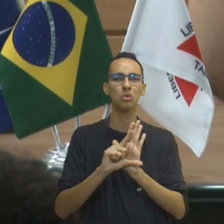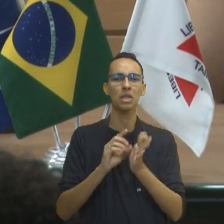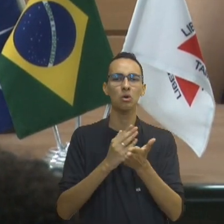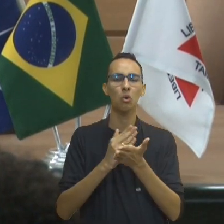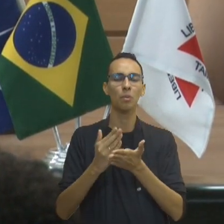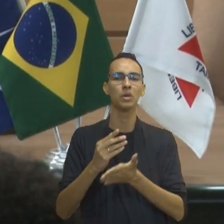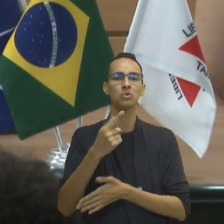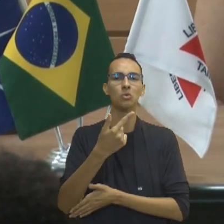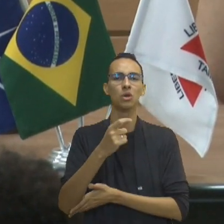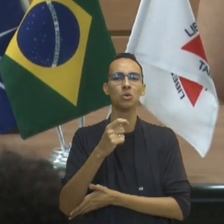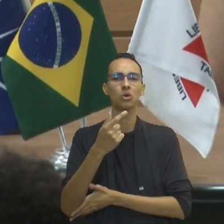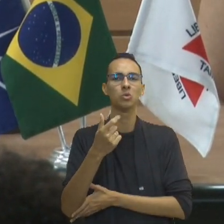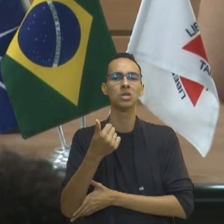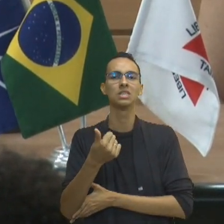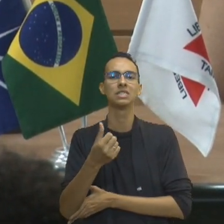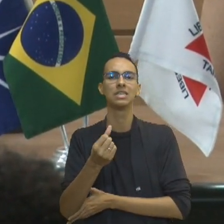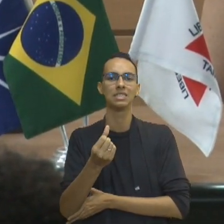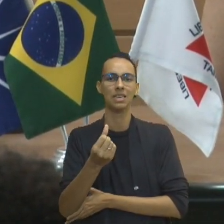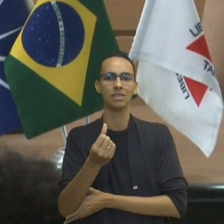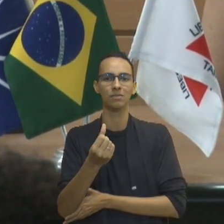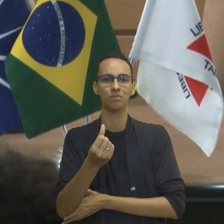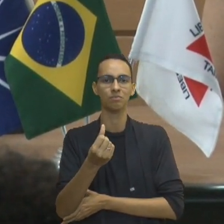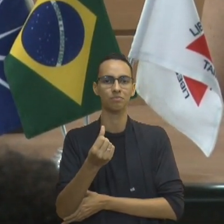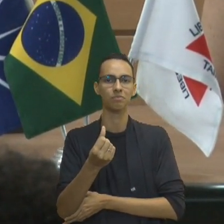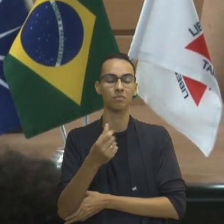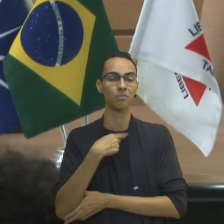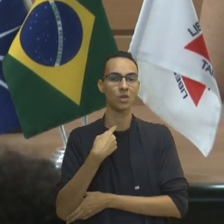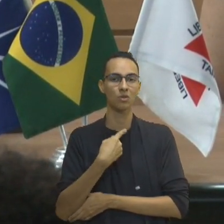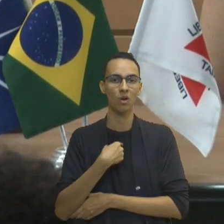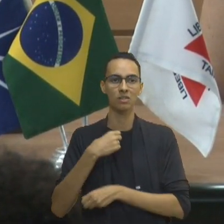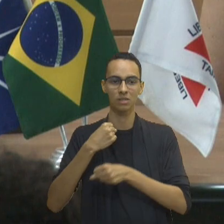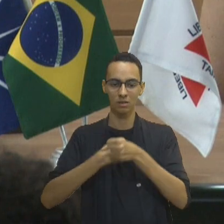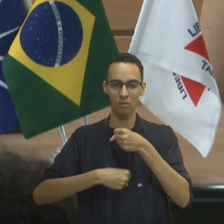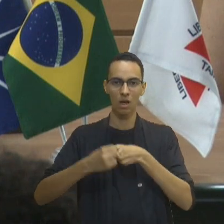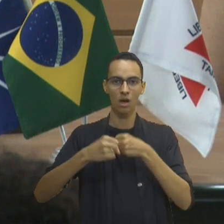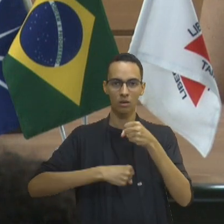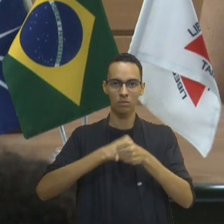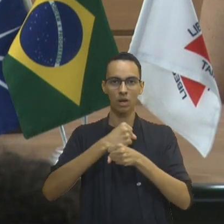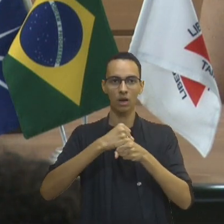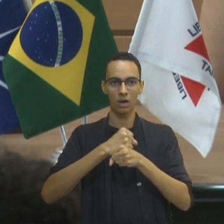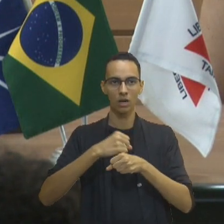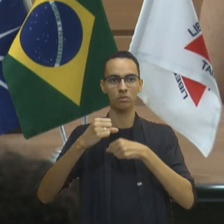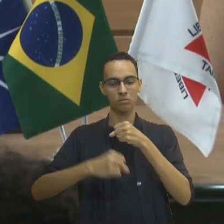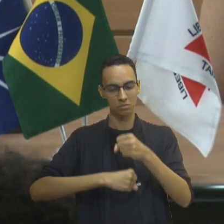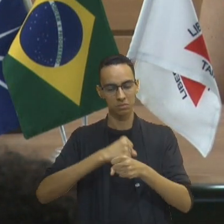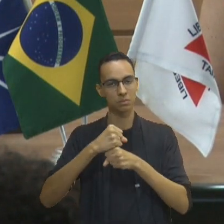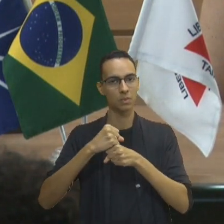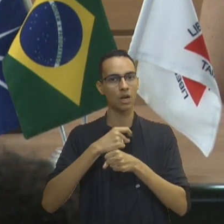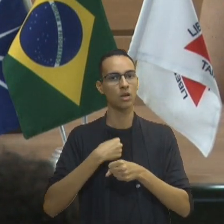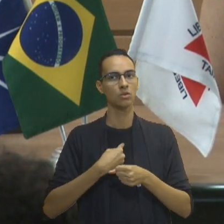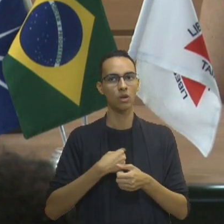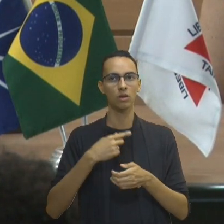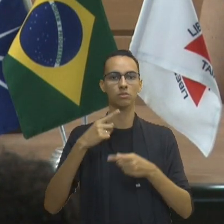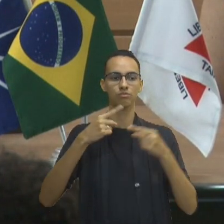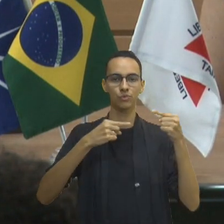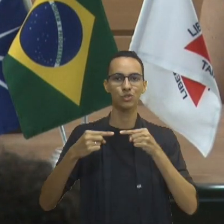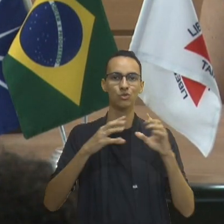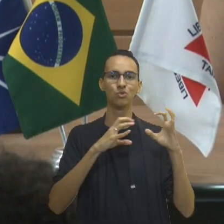redução ano a ano. Ano a ano nós temos, a todo ano nós discutimos o orçamento das